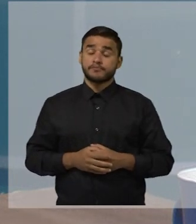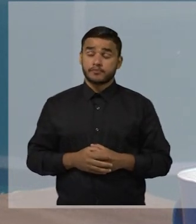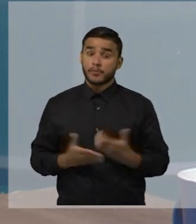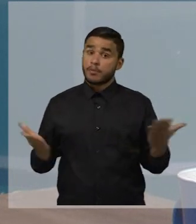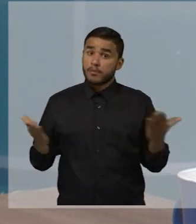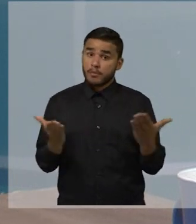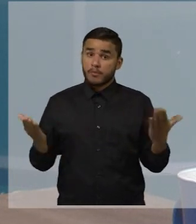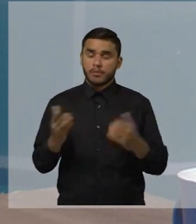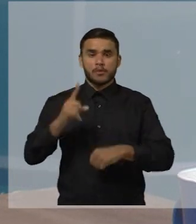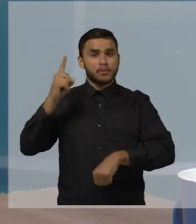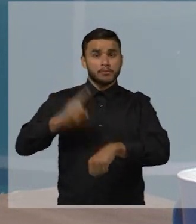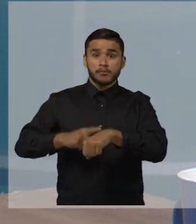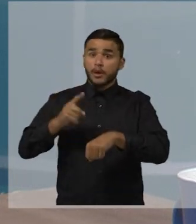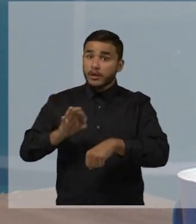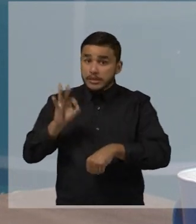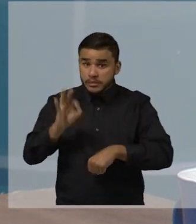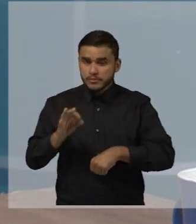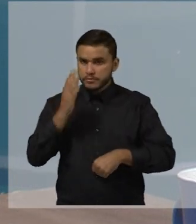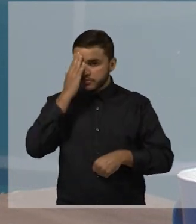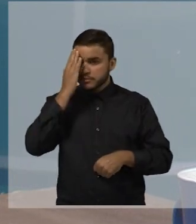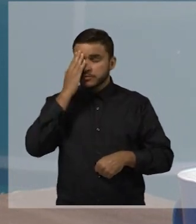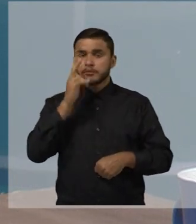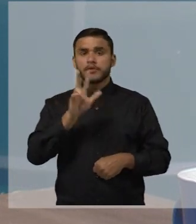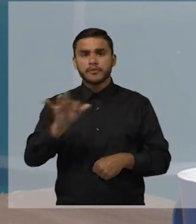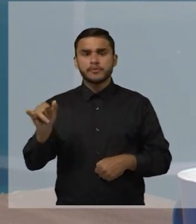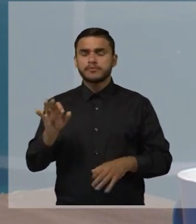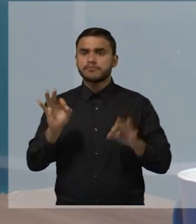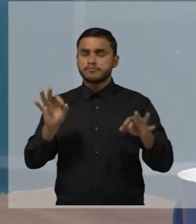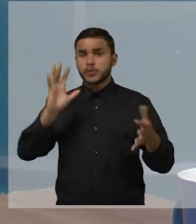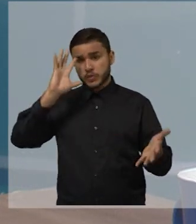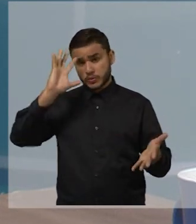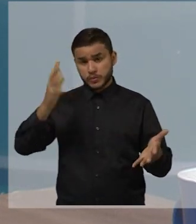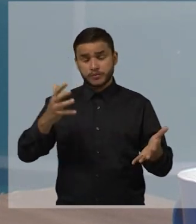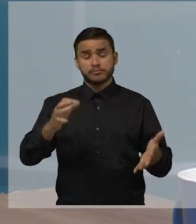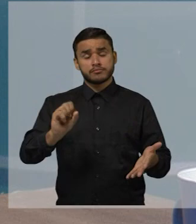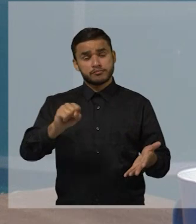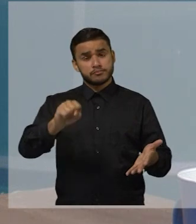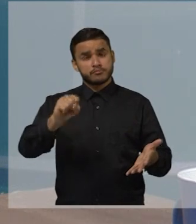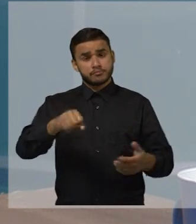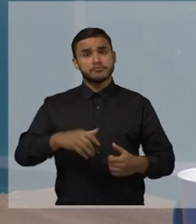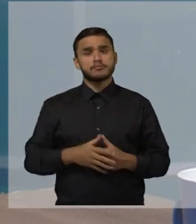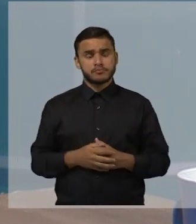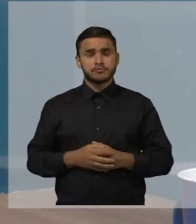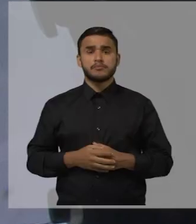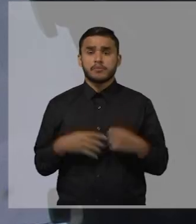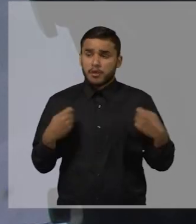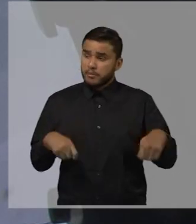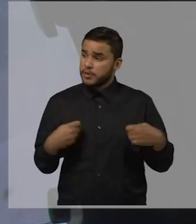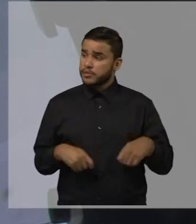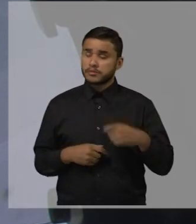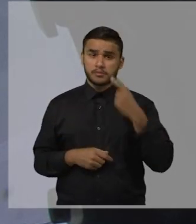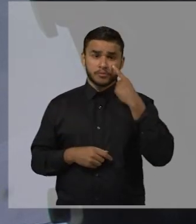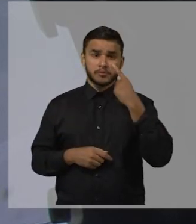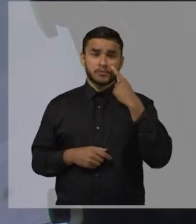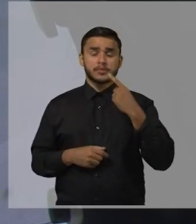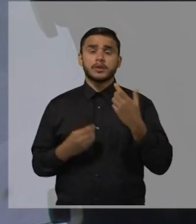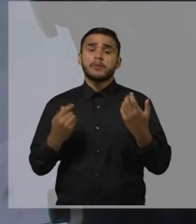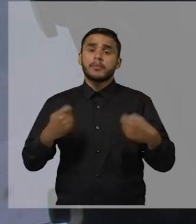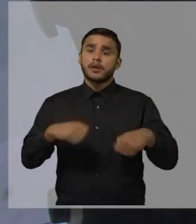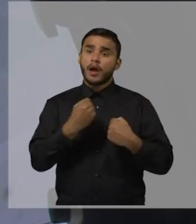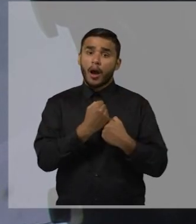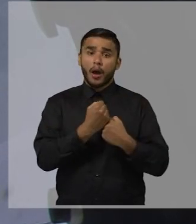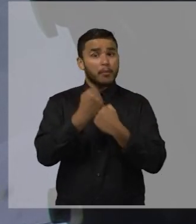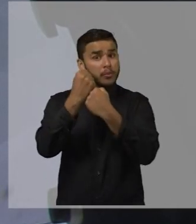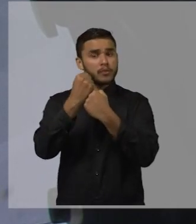instante, acho que se encaminha para uma solução a partir dessa nova posição do governo com o apoio do